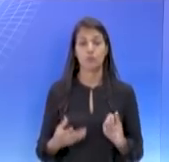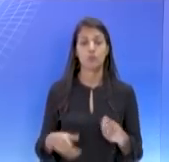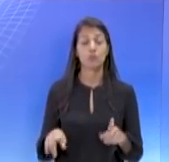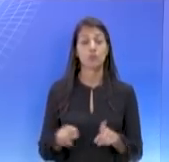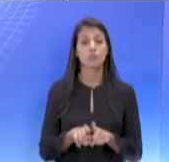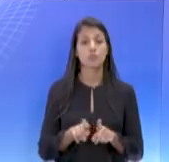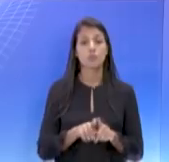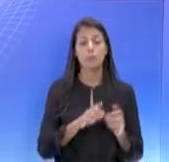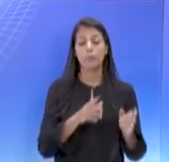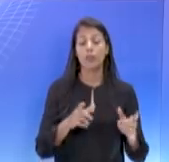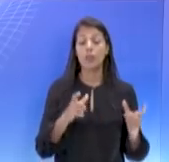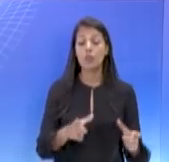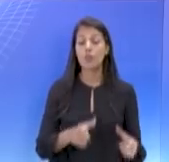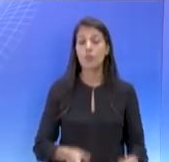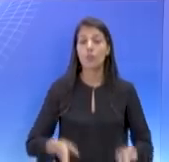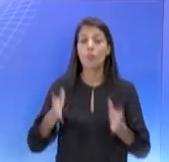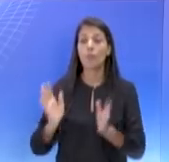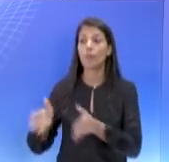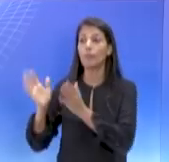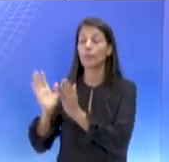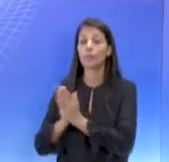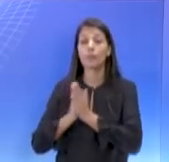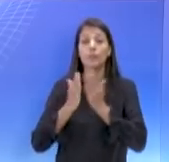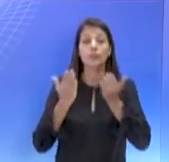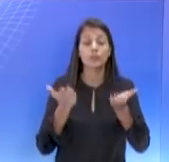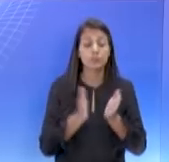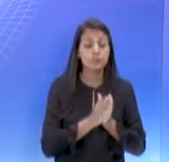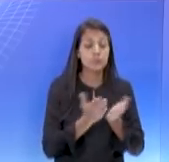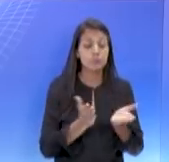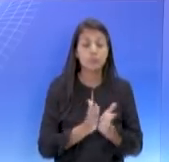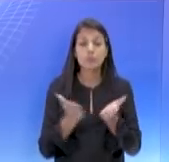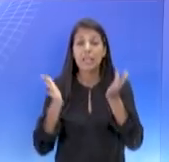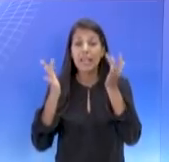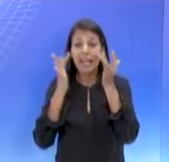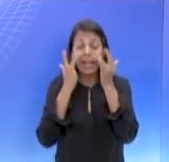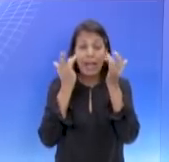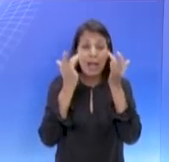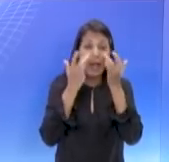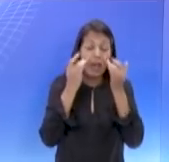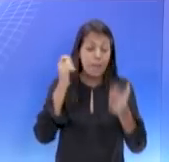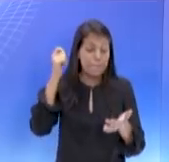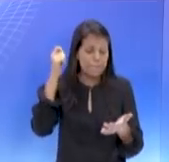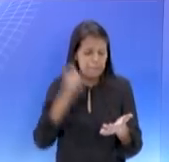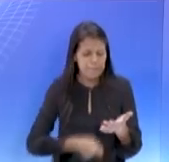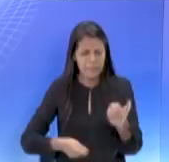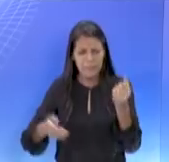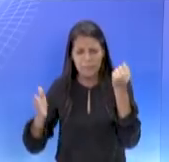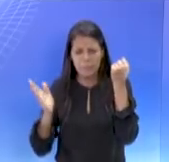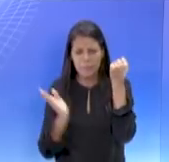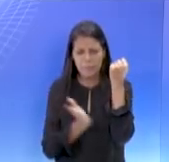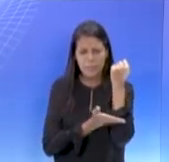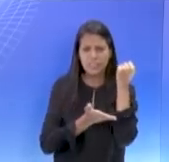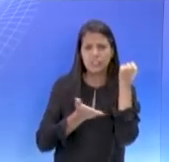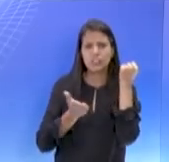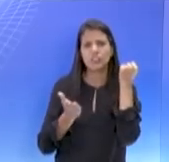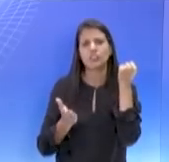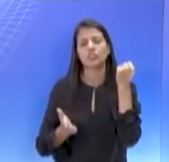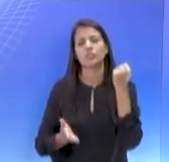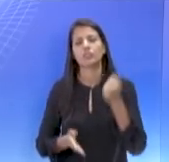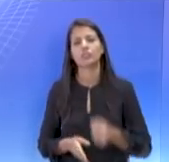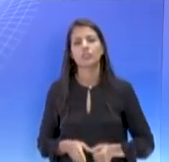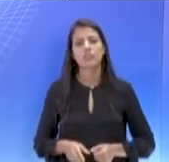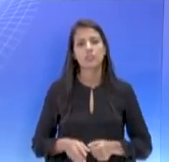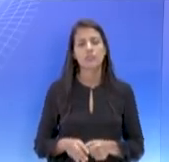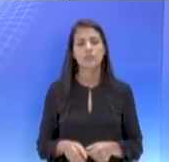dos canais para inundar os museus, empurrem as picaretas e machados, os martelos e deitem abaixo,